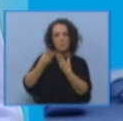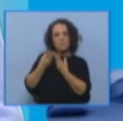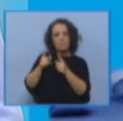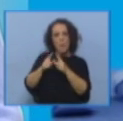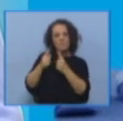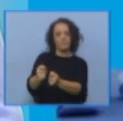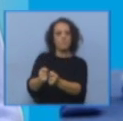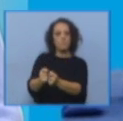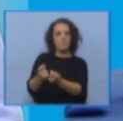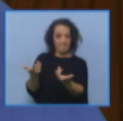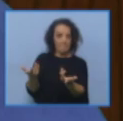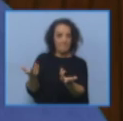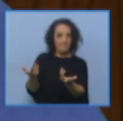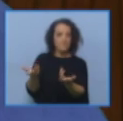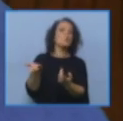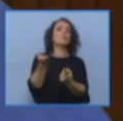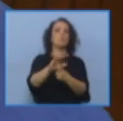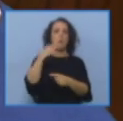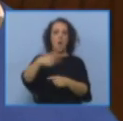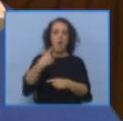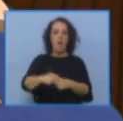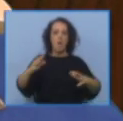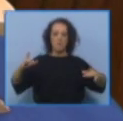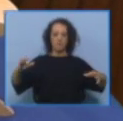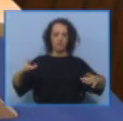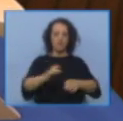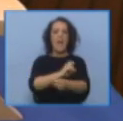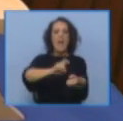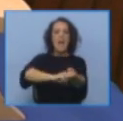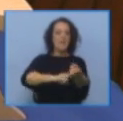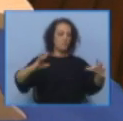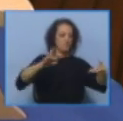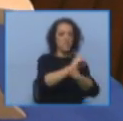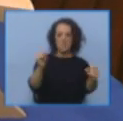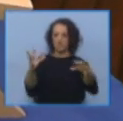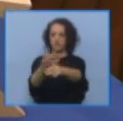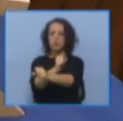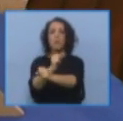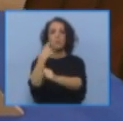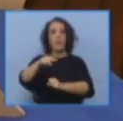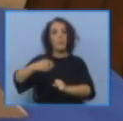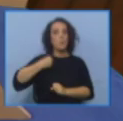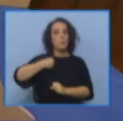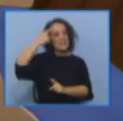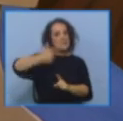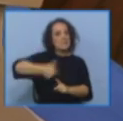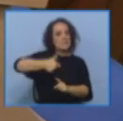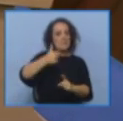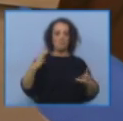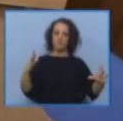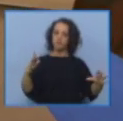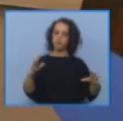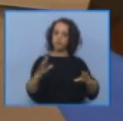por exemplo, quando há estes genocídios, estas limpezas étnicas, etc., muitas vezes há esta preocupação de eliminar, de